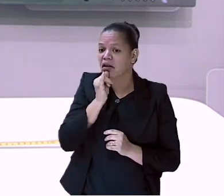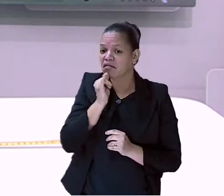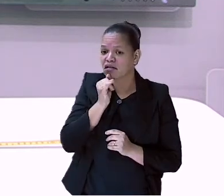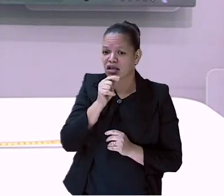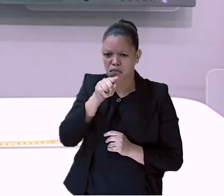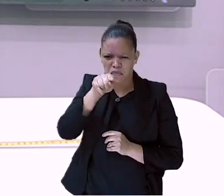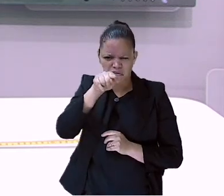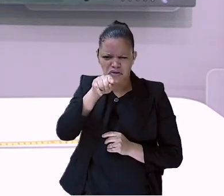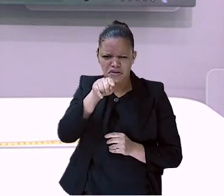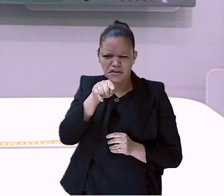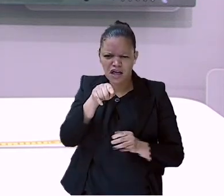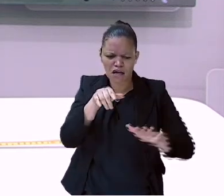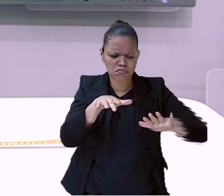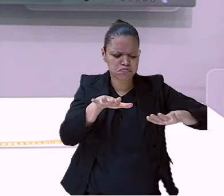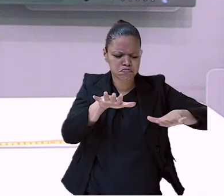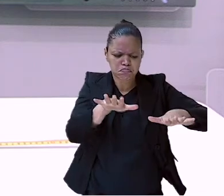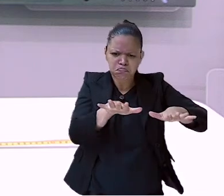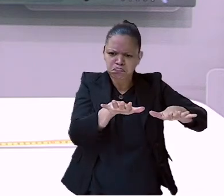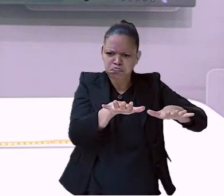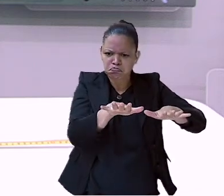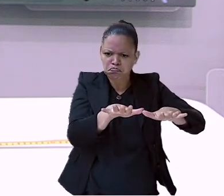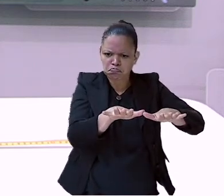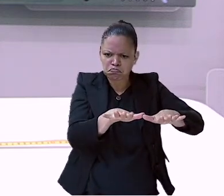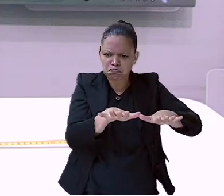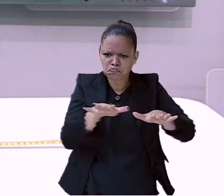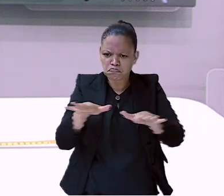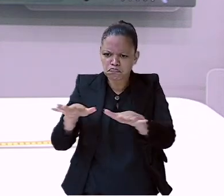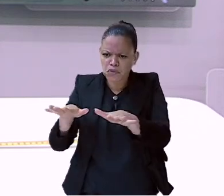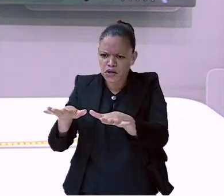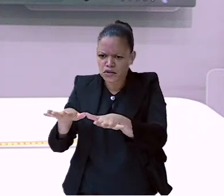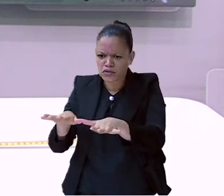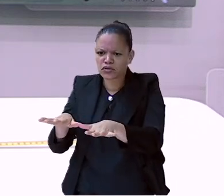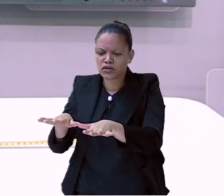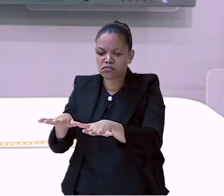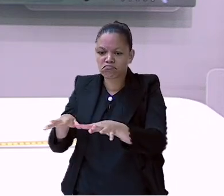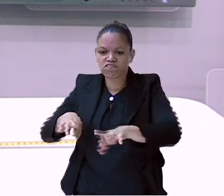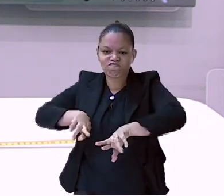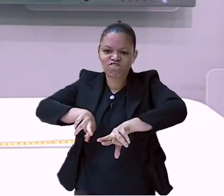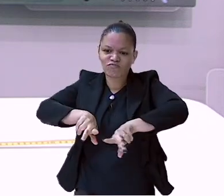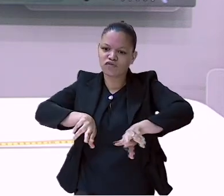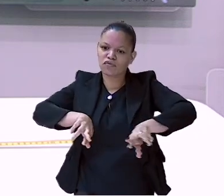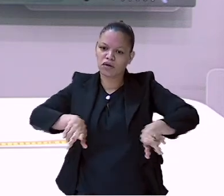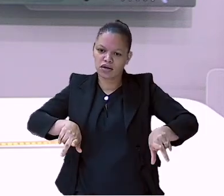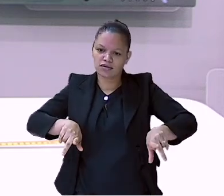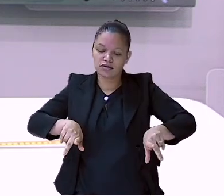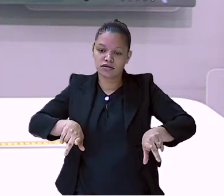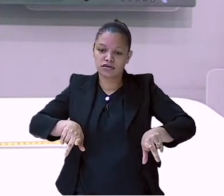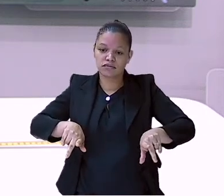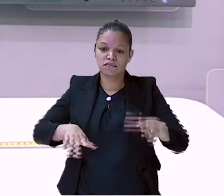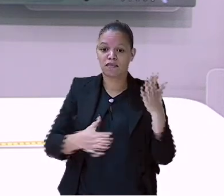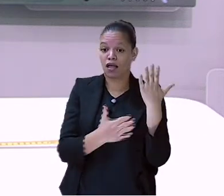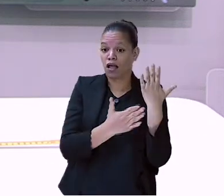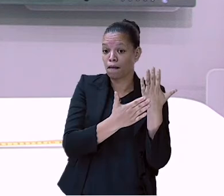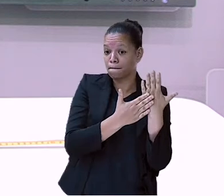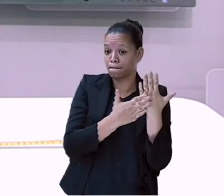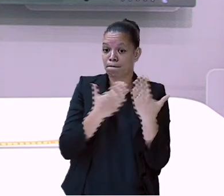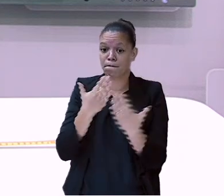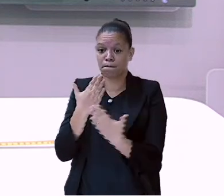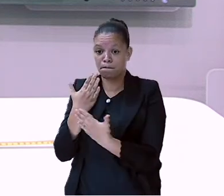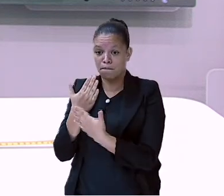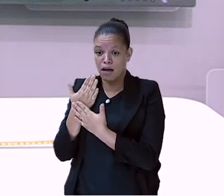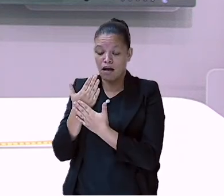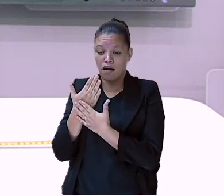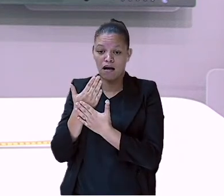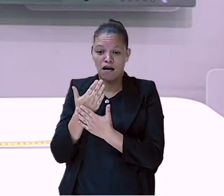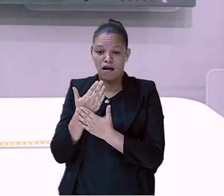dê menos palmos. Por quê? Porque você pode ter uma mão maior do que a minha. Ou pode ser que dê